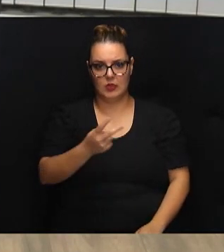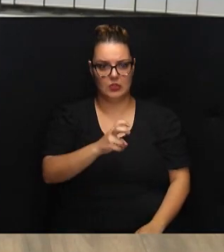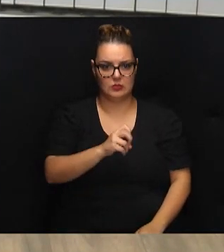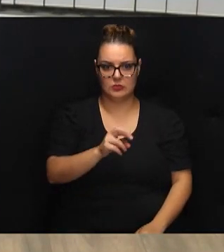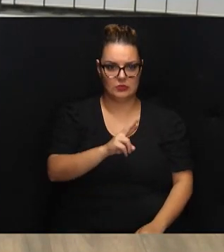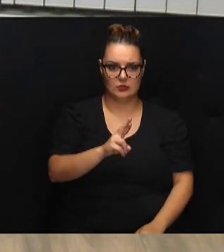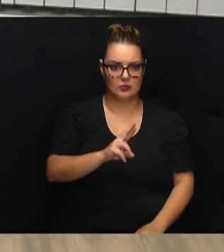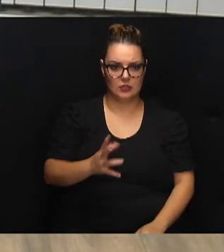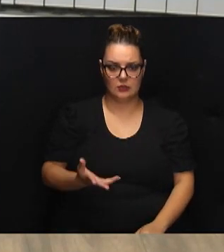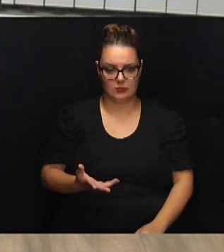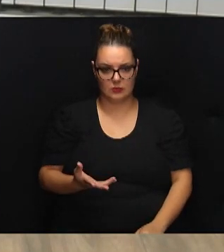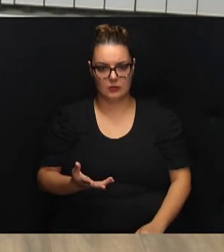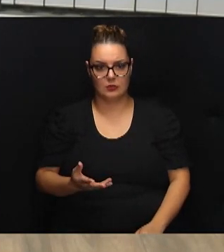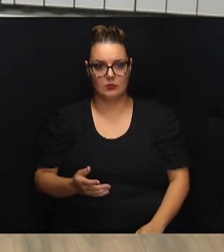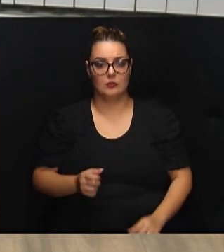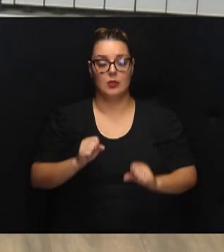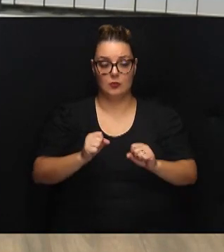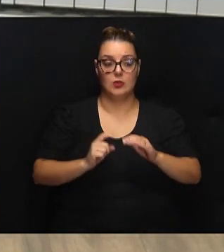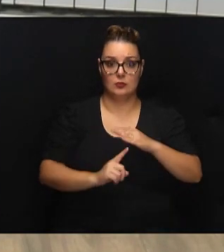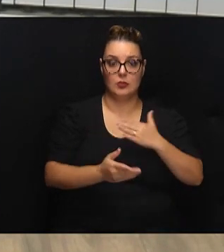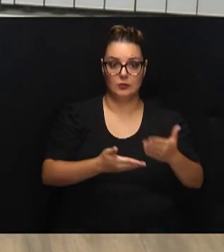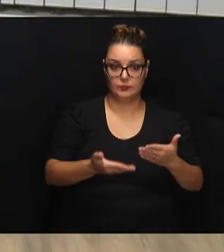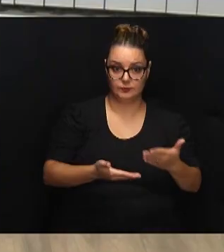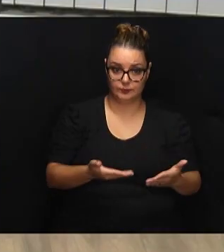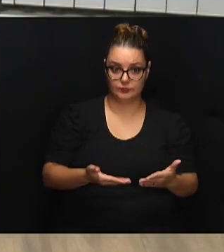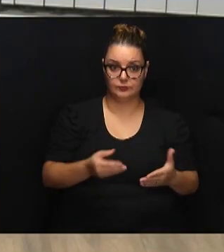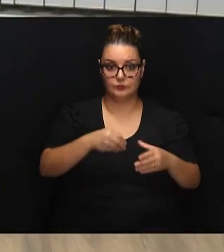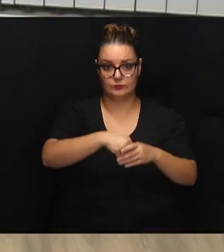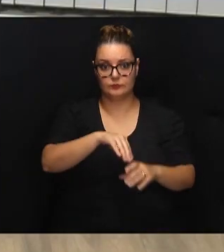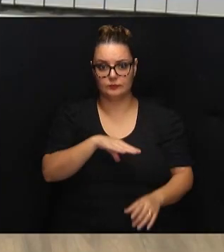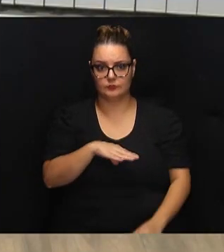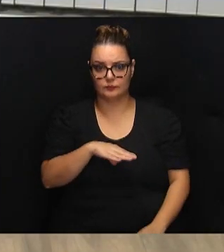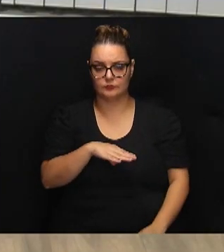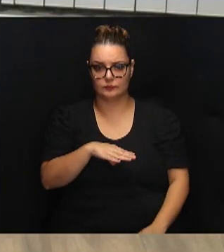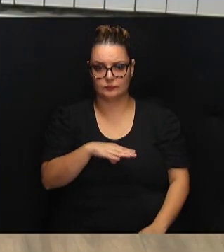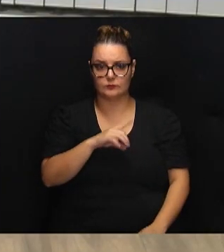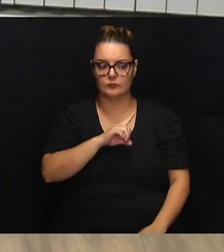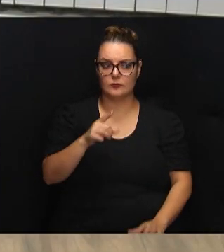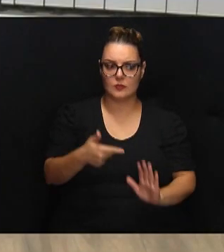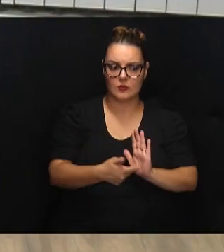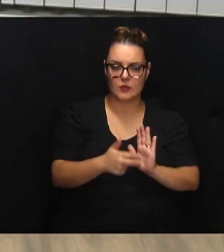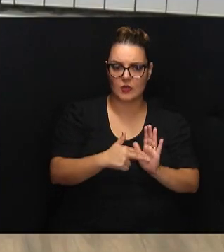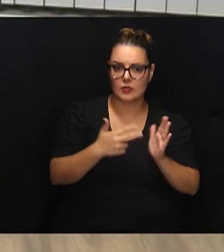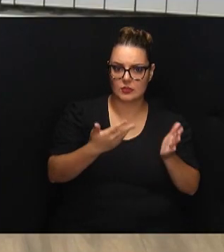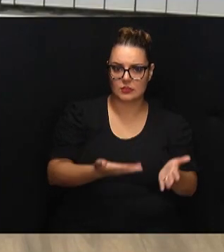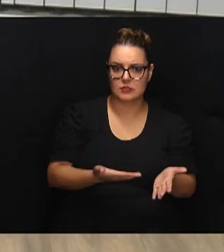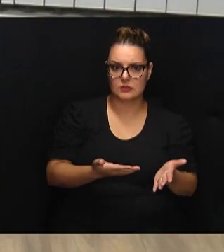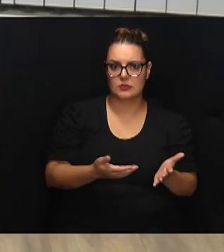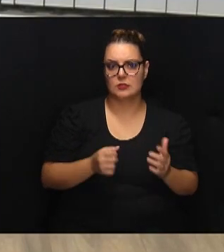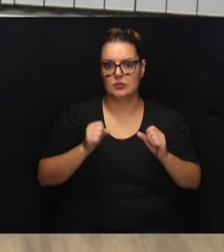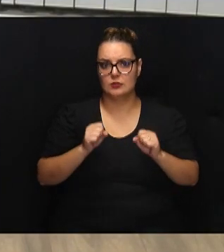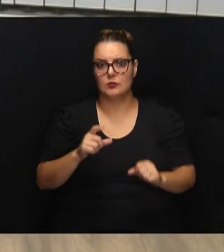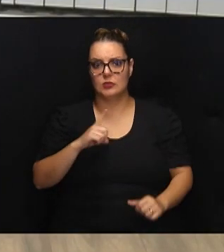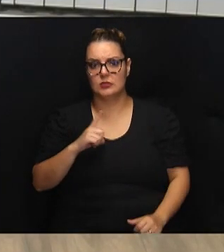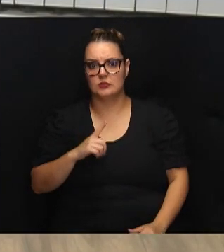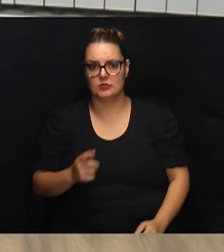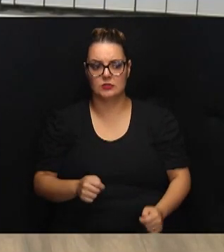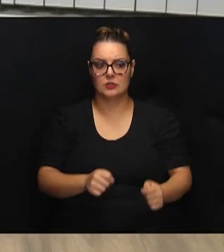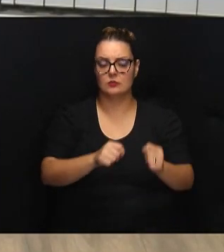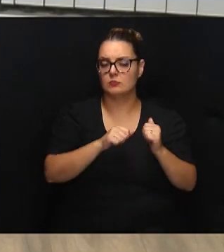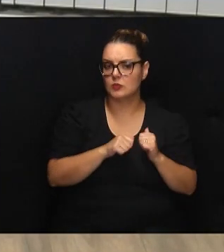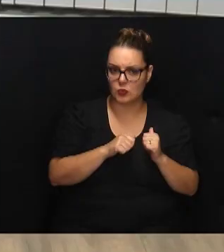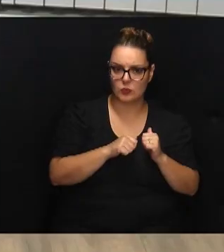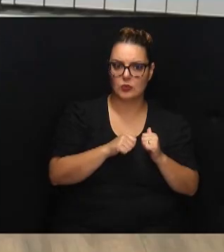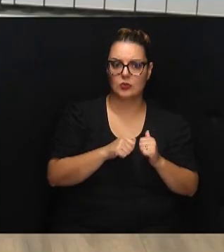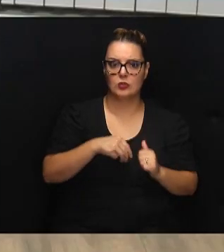R$50 por mês, lá para poder prestar o serviço dentro do município. Mas isso não quer dizer então que ele possa ter esses benefícios que